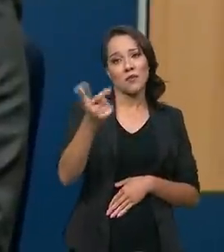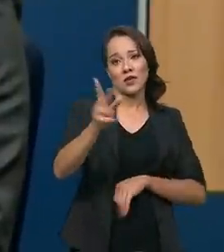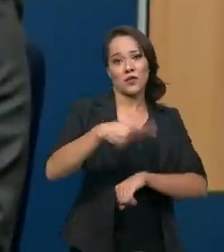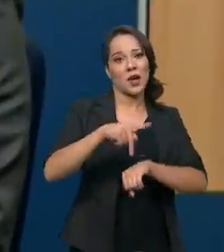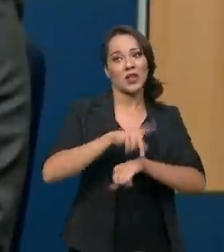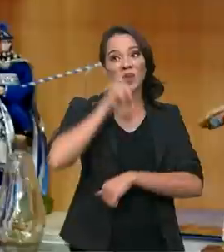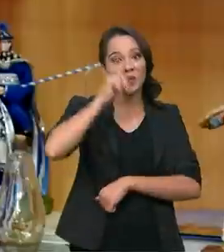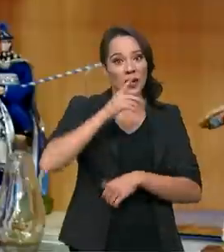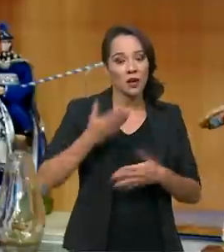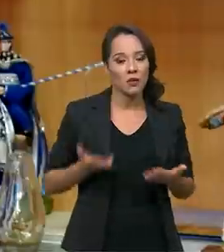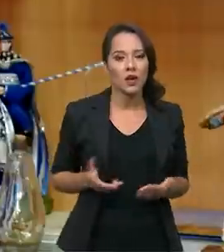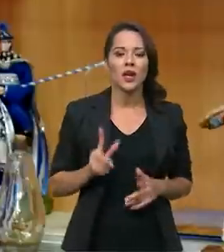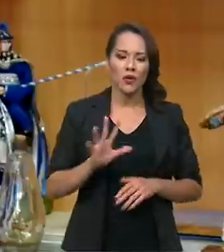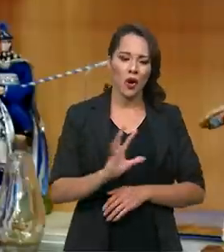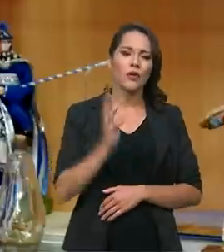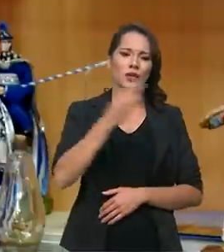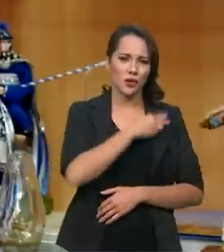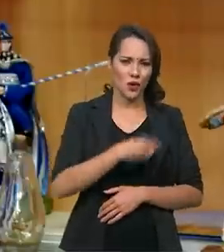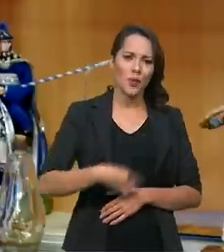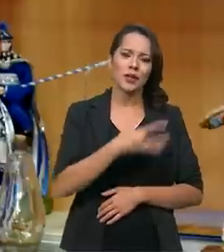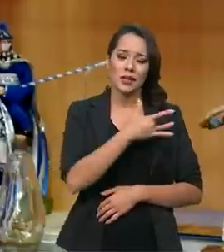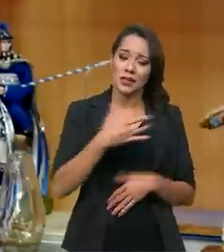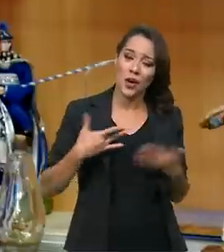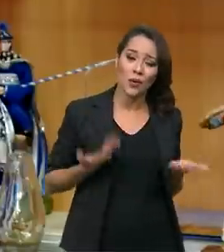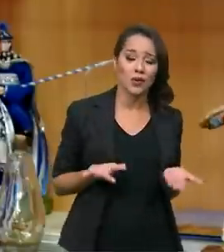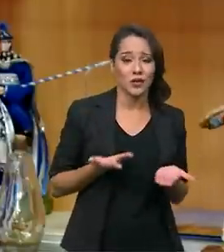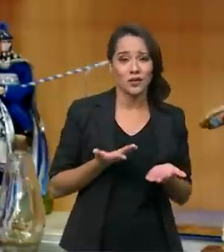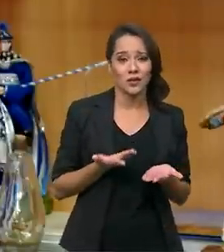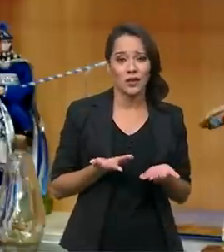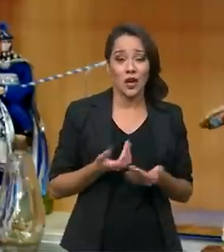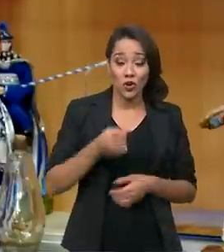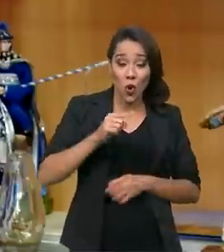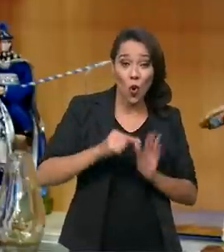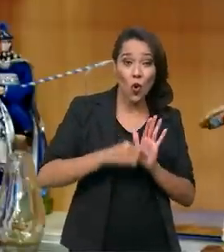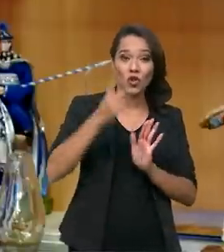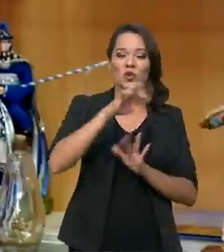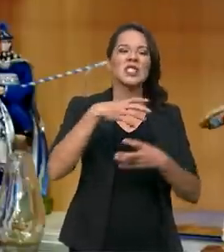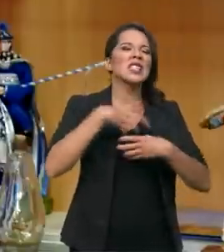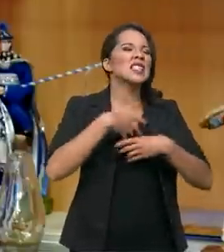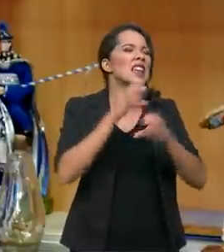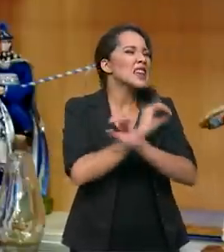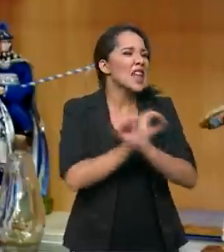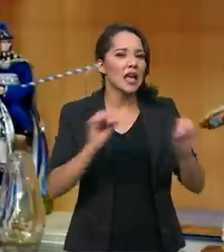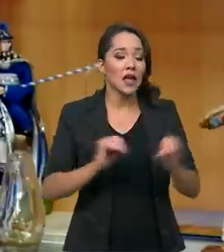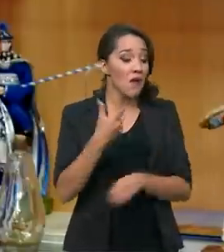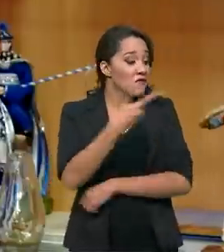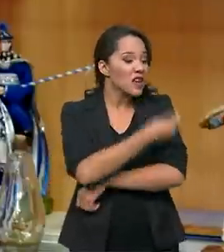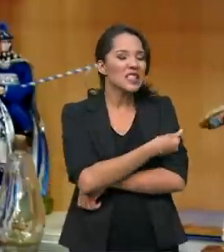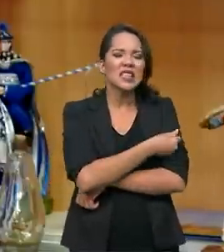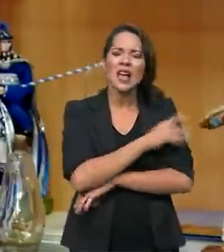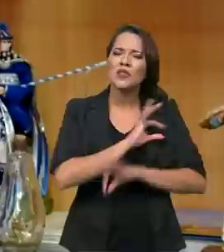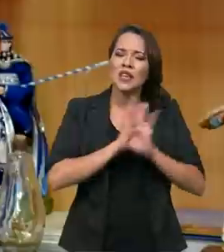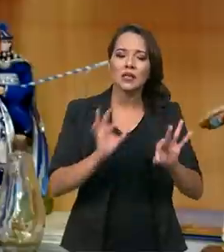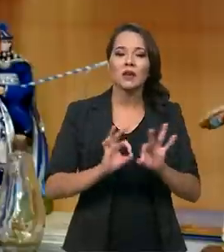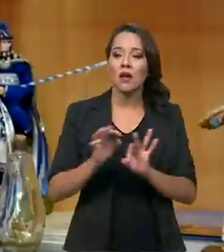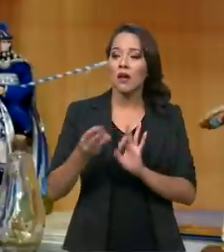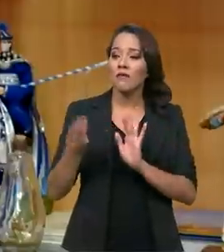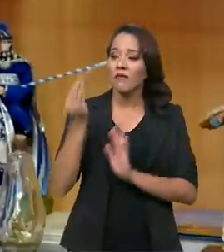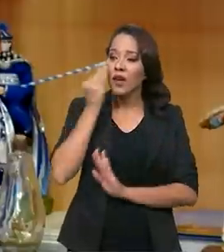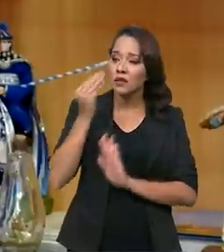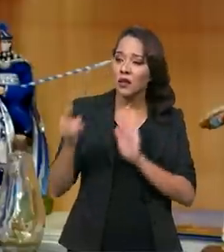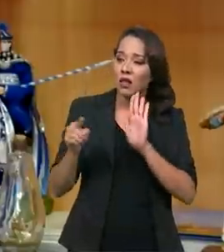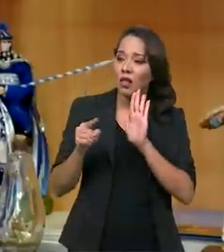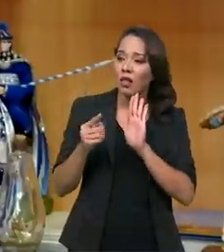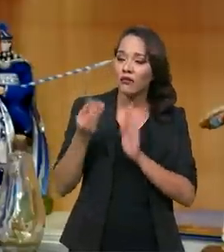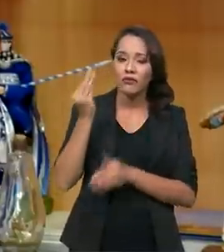com esse risco como aconteceu com o nosso Ministro Marcelo Marcelo o último dia assintomático vacinado fez o exame